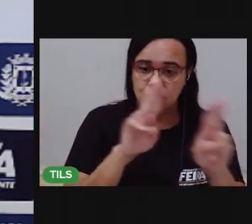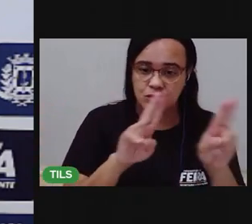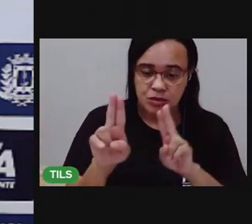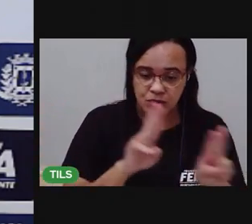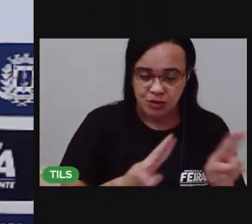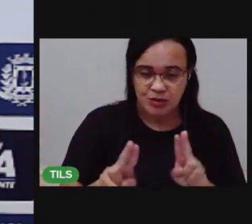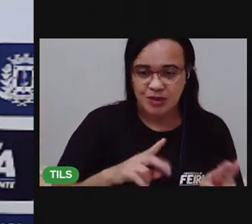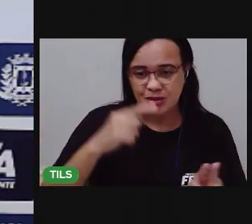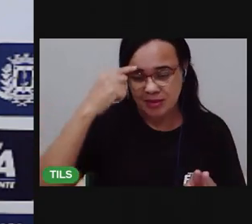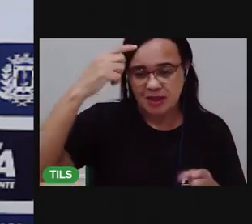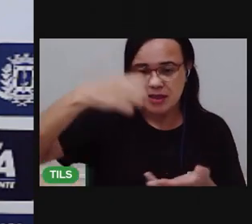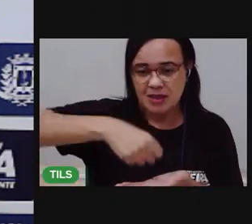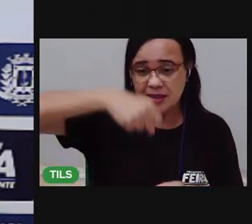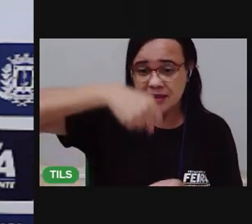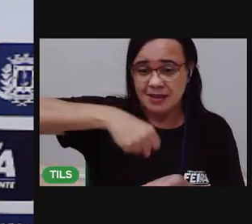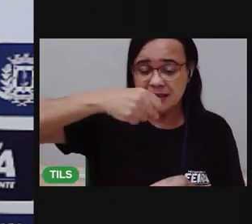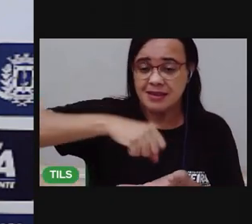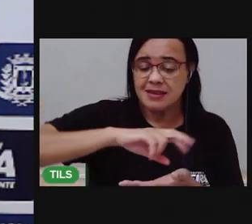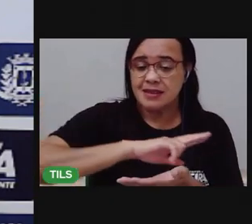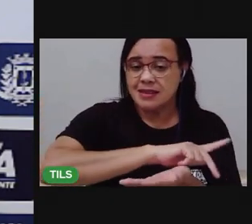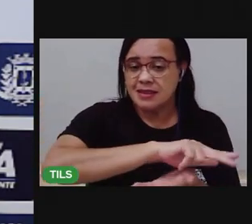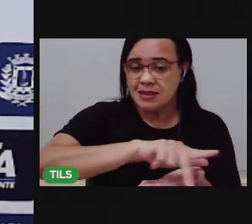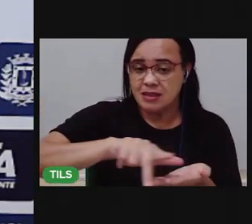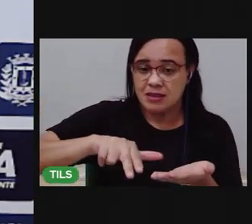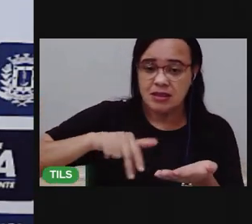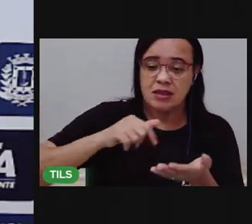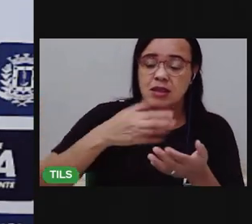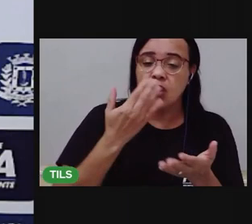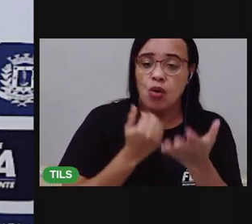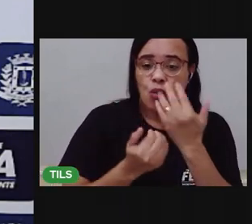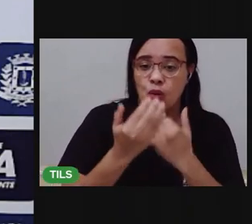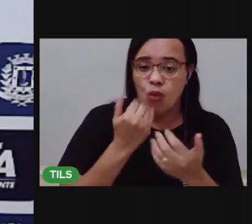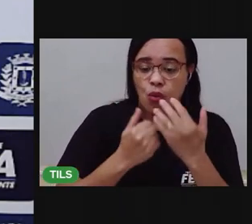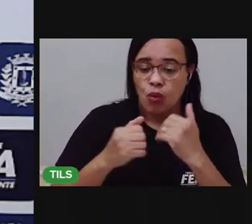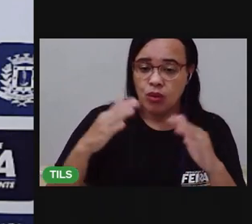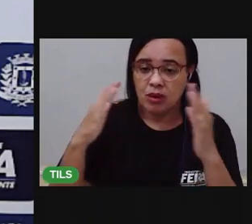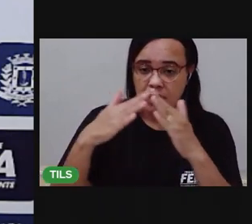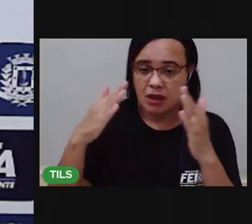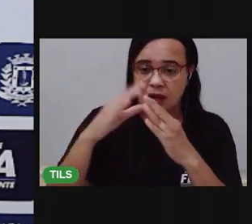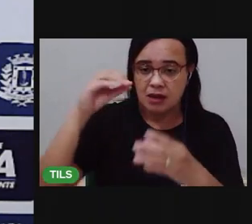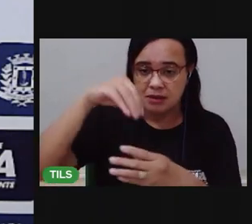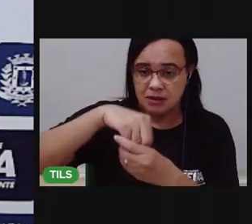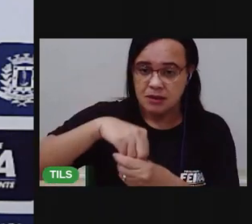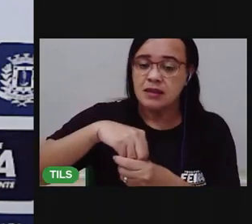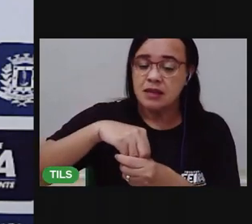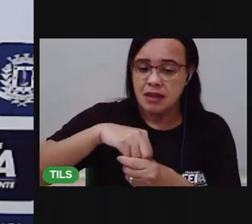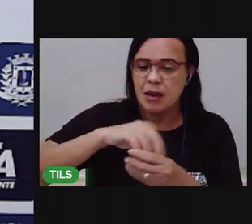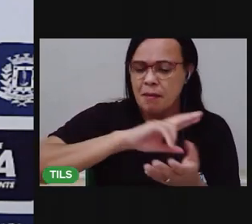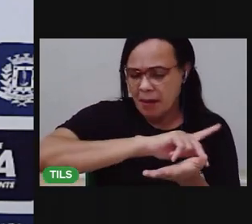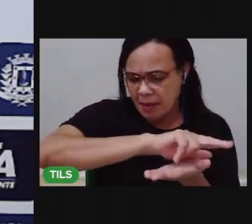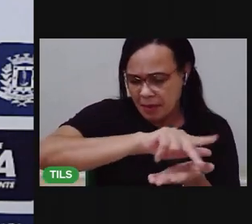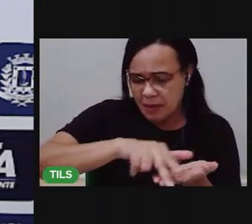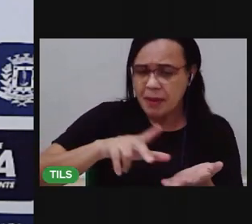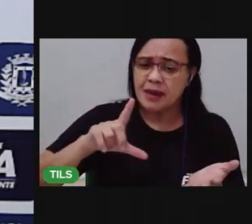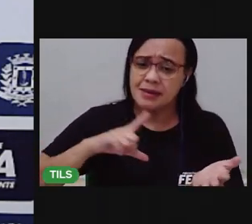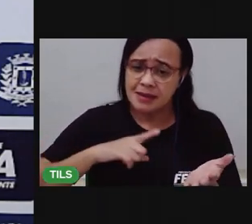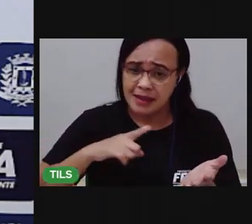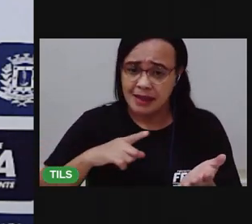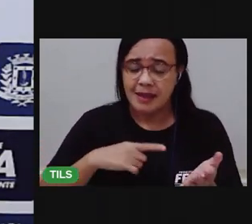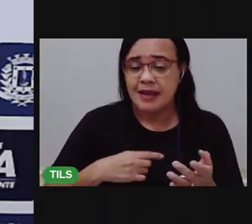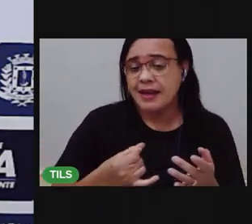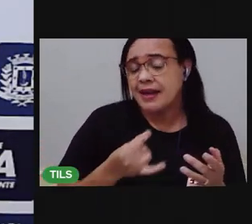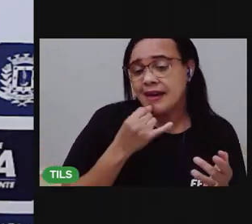de alimentos, de produtos básicos para uma casa, é composta por produtos variados, como